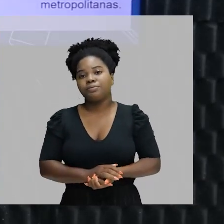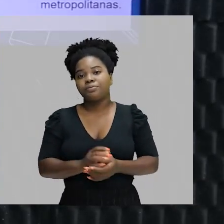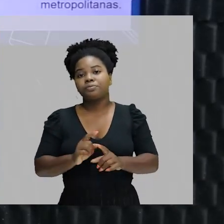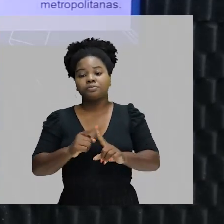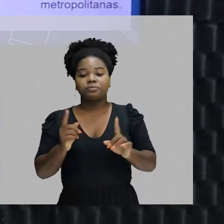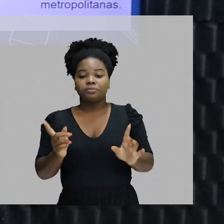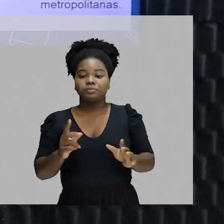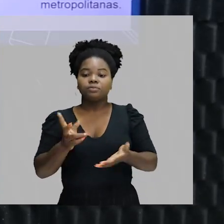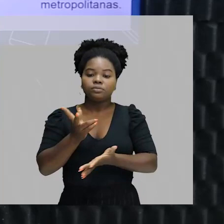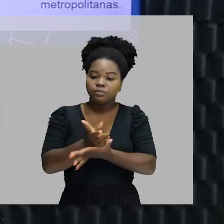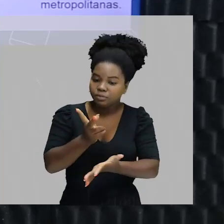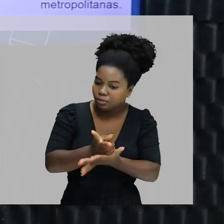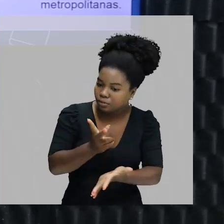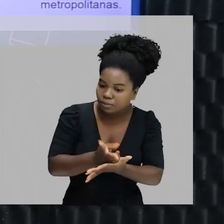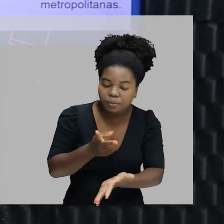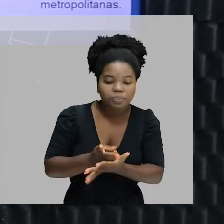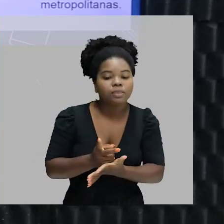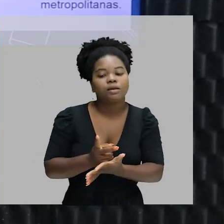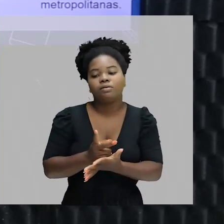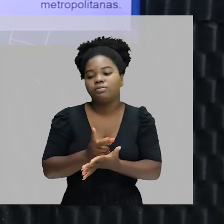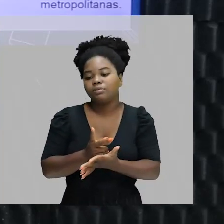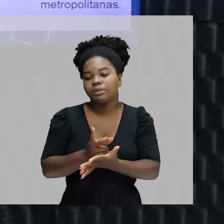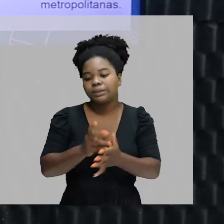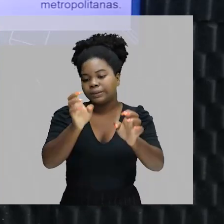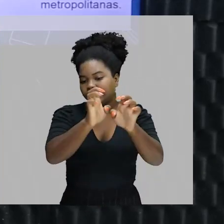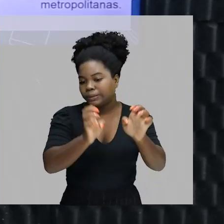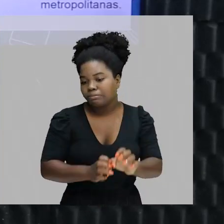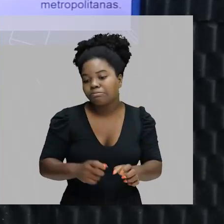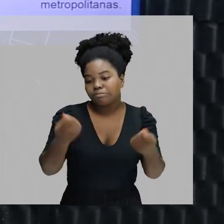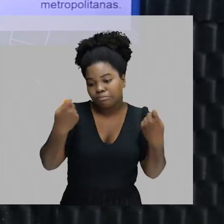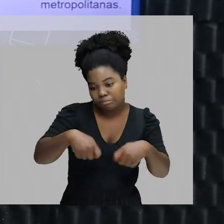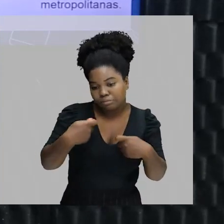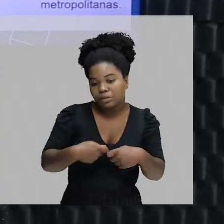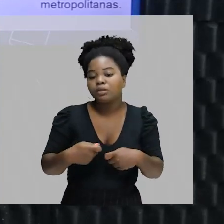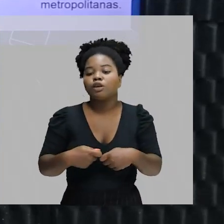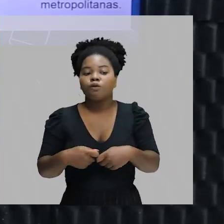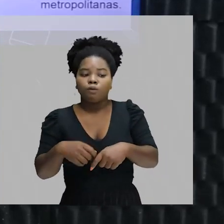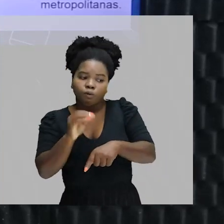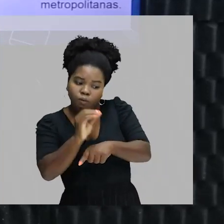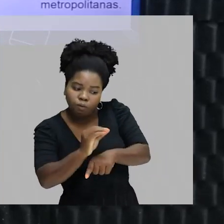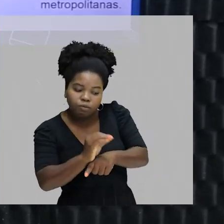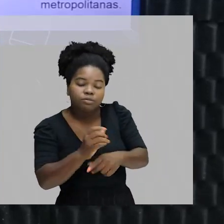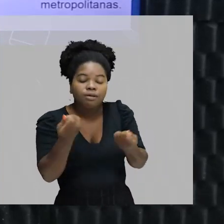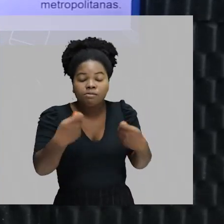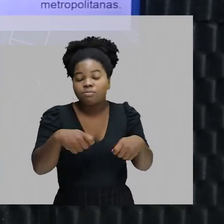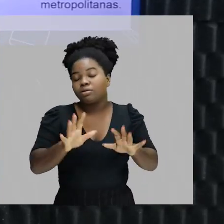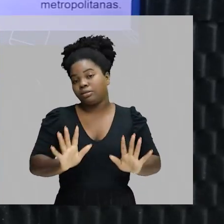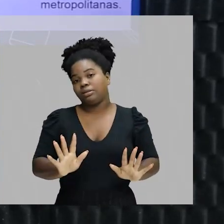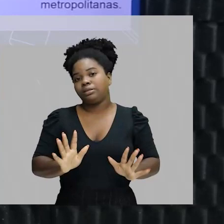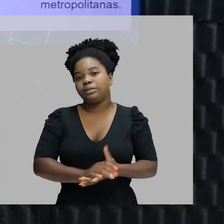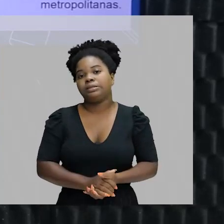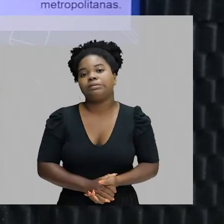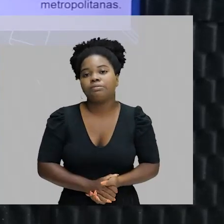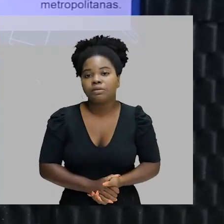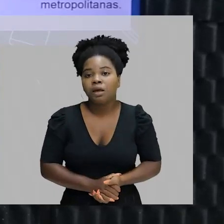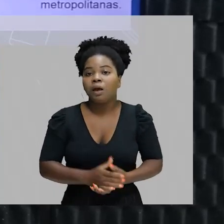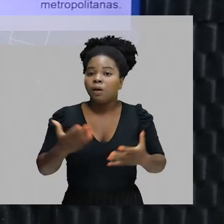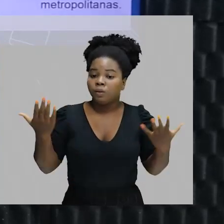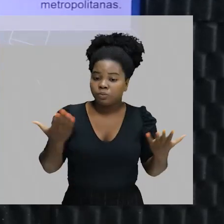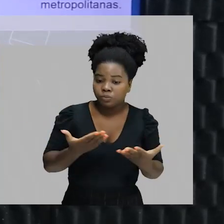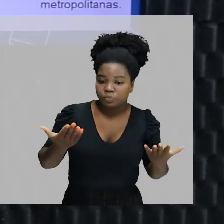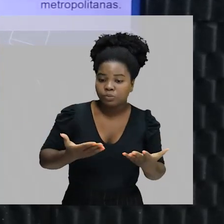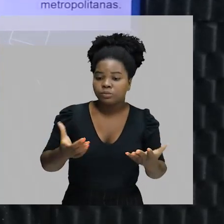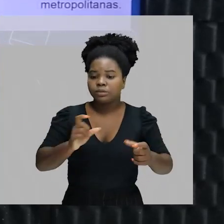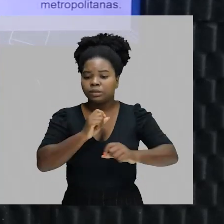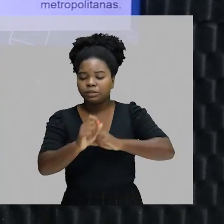nem sempre, né, com a infraestrutura necessária, com o cuidado necessário. Não é à toa que a gente está vendo, infelizmente, recentemente, né,